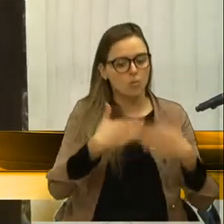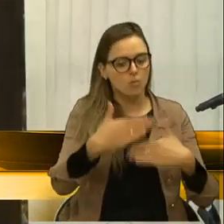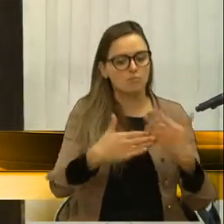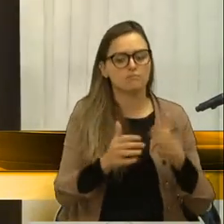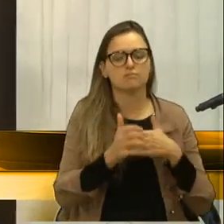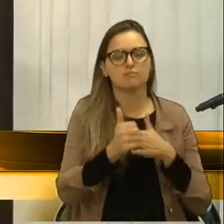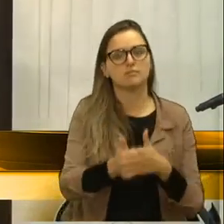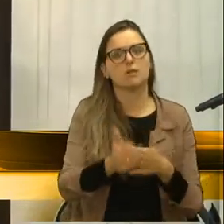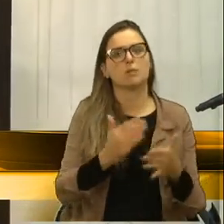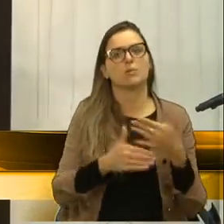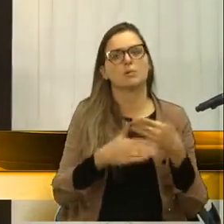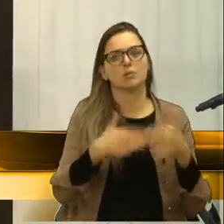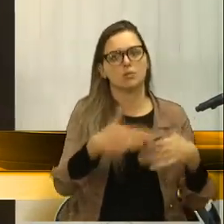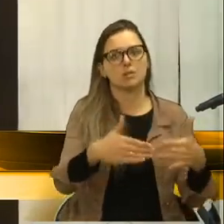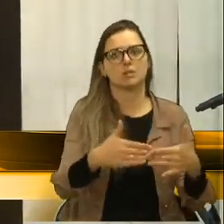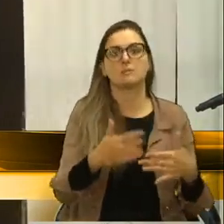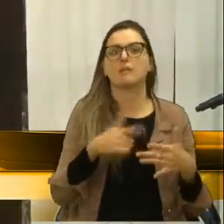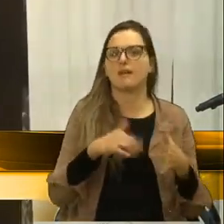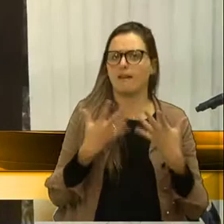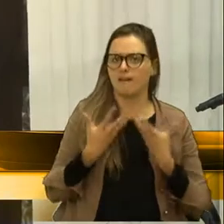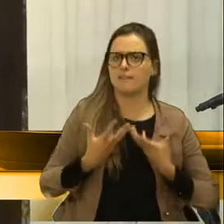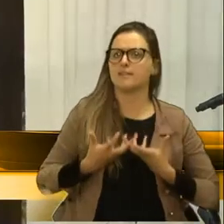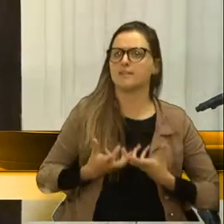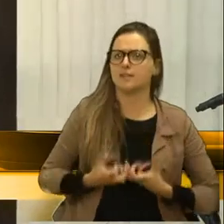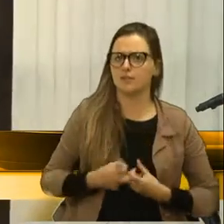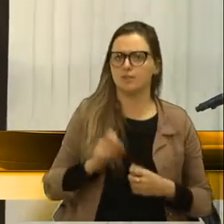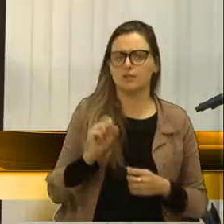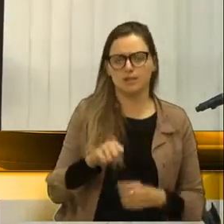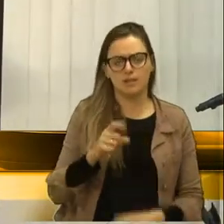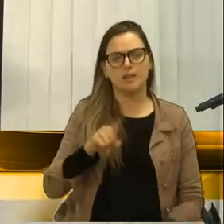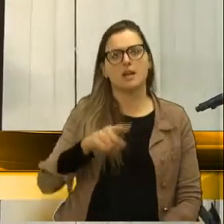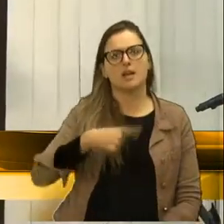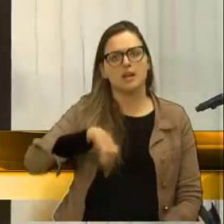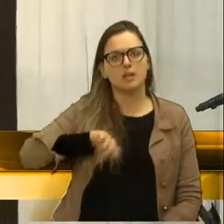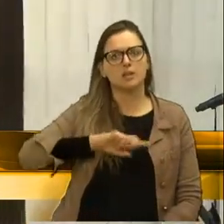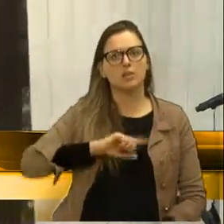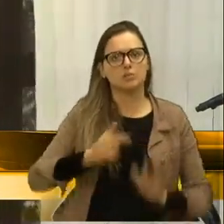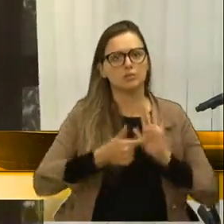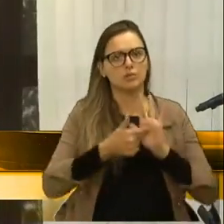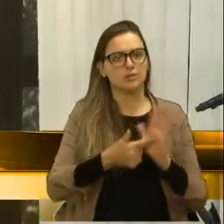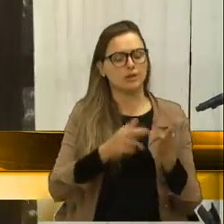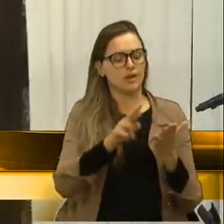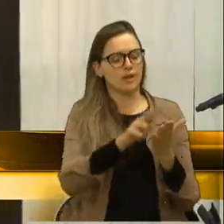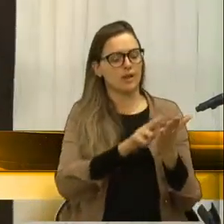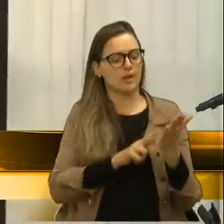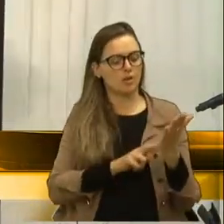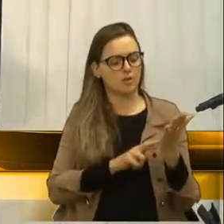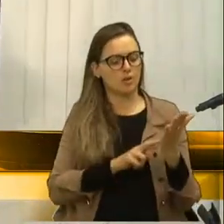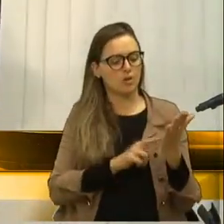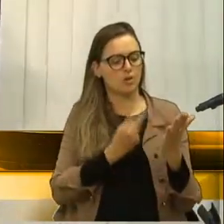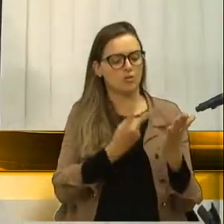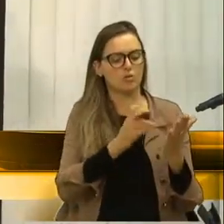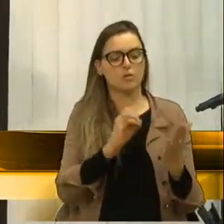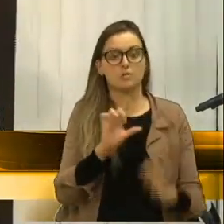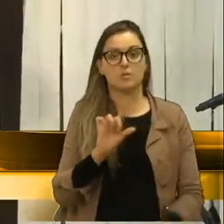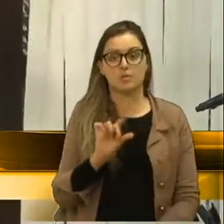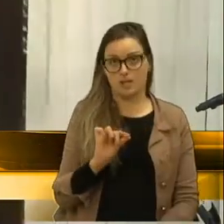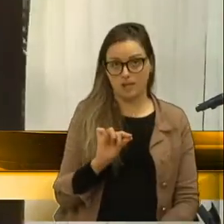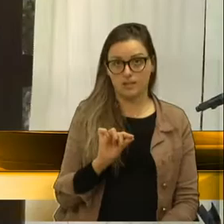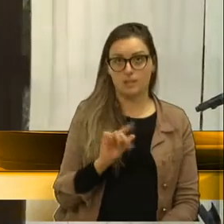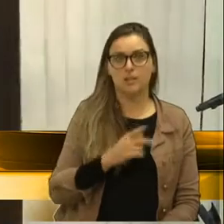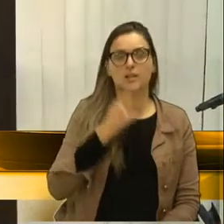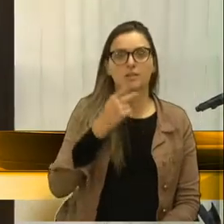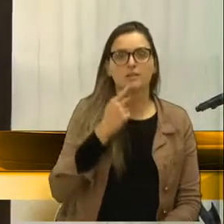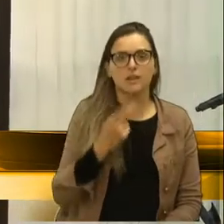todos. Exaustivo é a gente apresentar relatórios desde 2010, dizendo